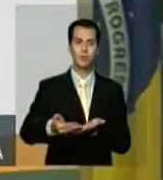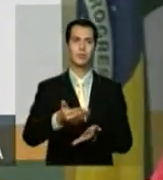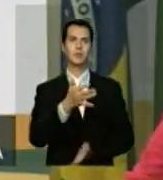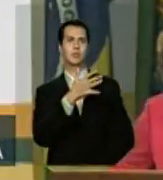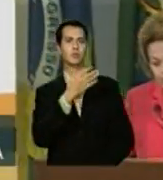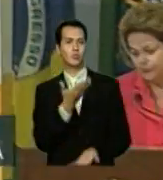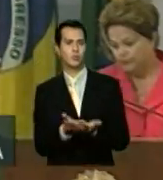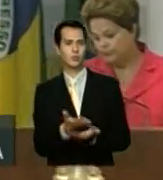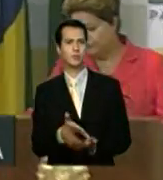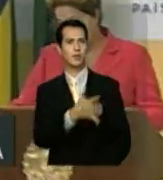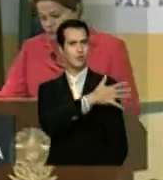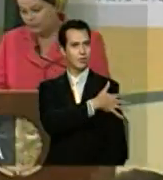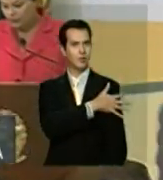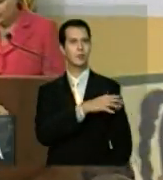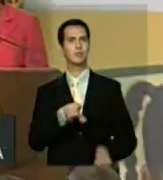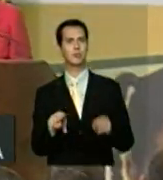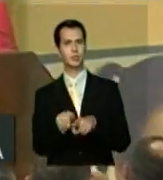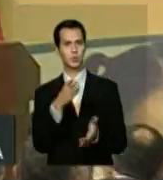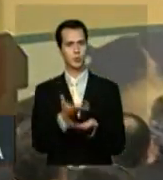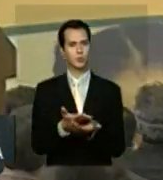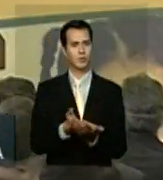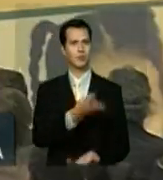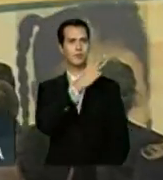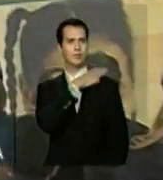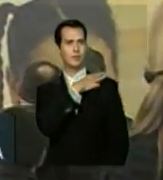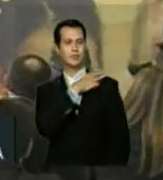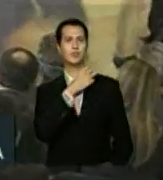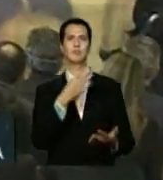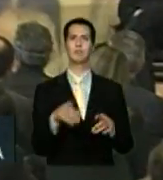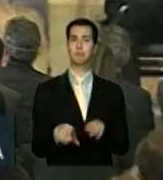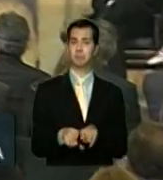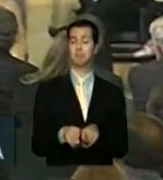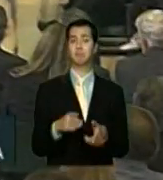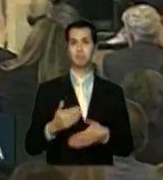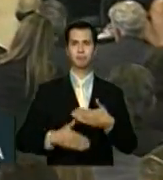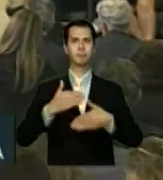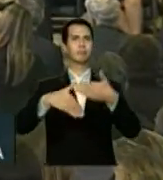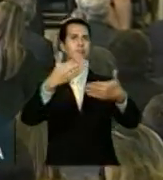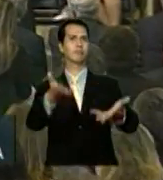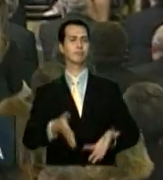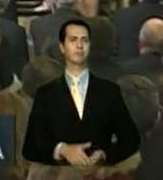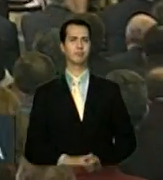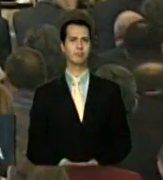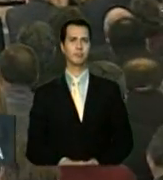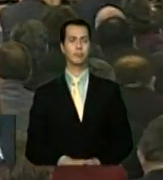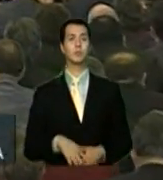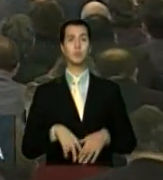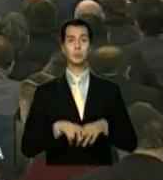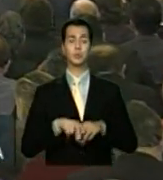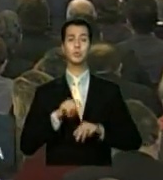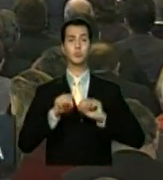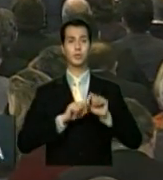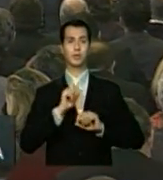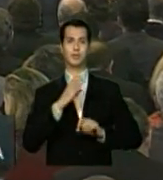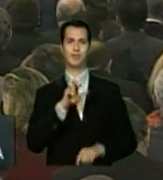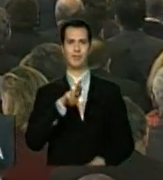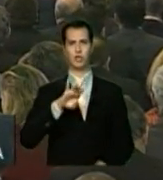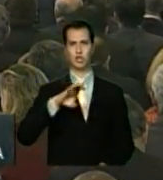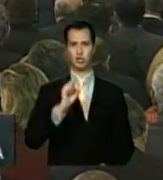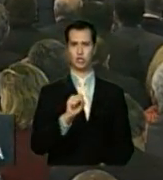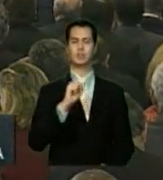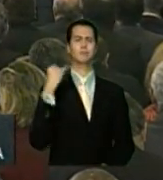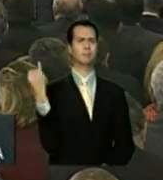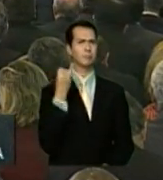do ensino médio portanto significa evitar o fechamento